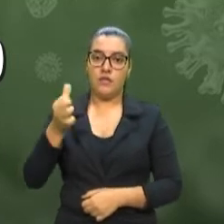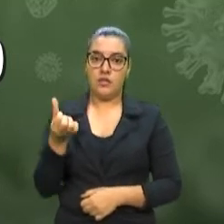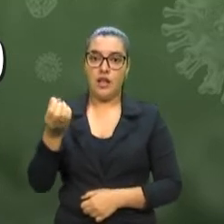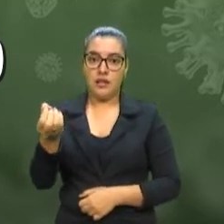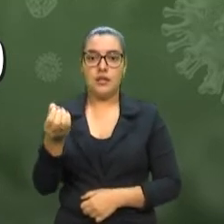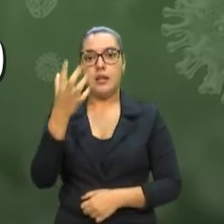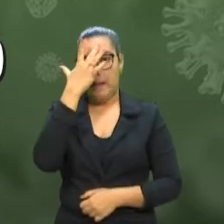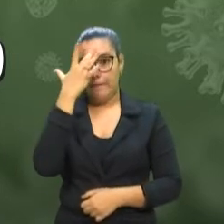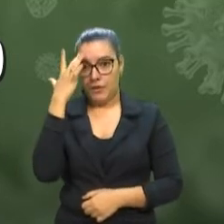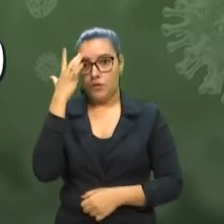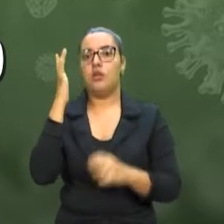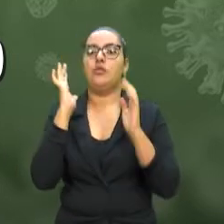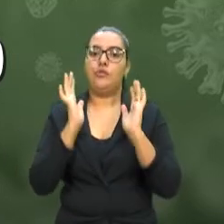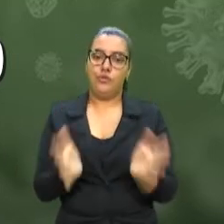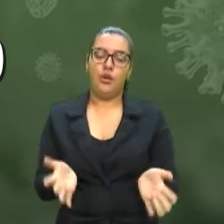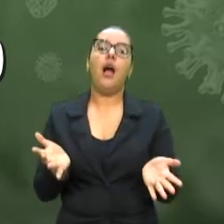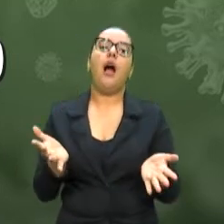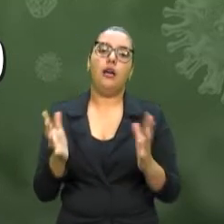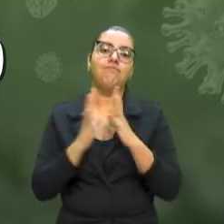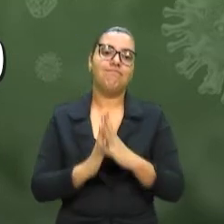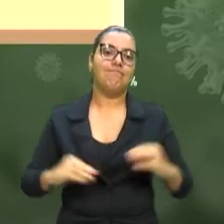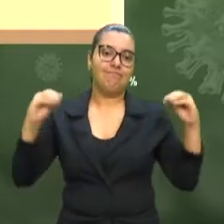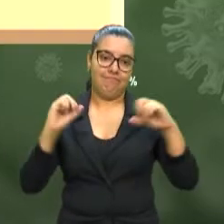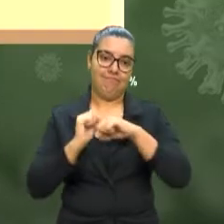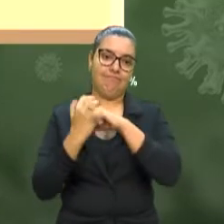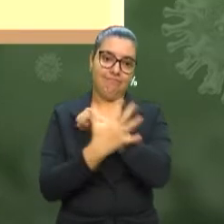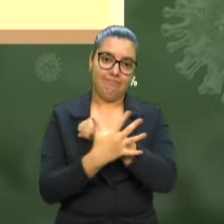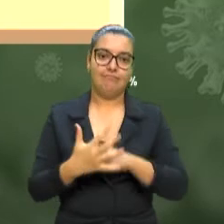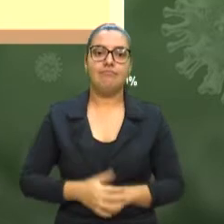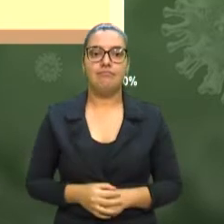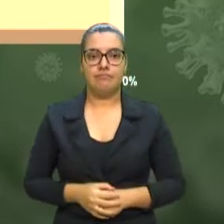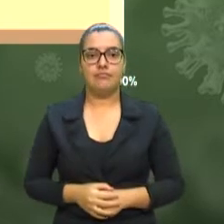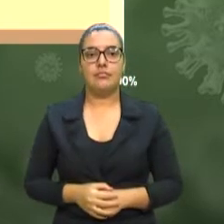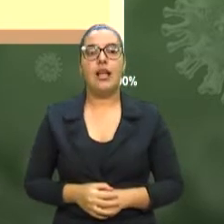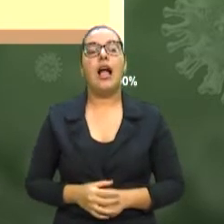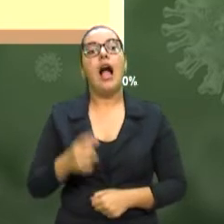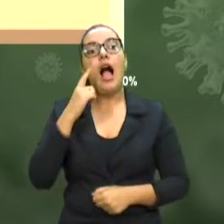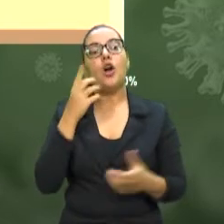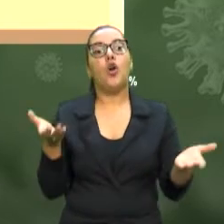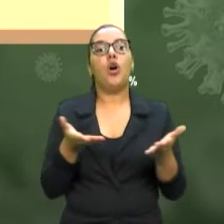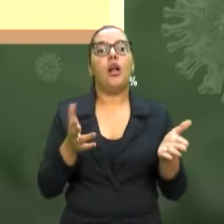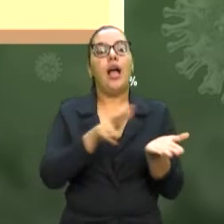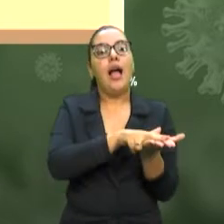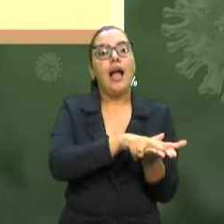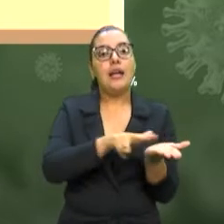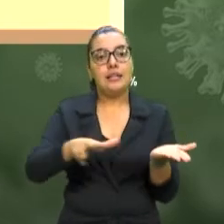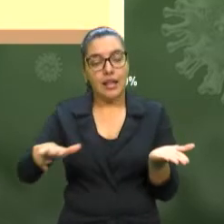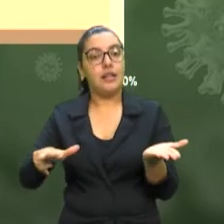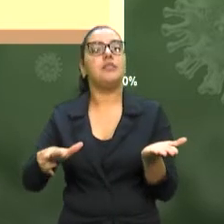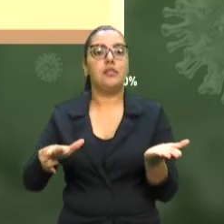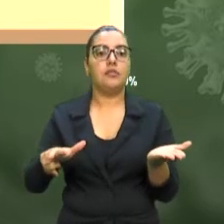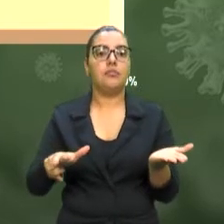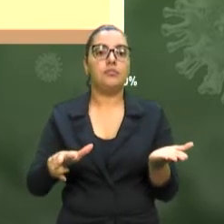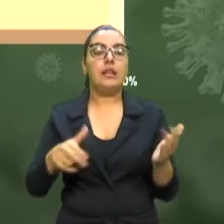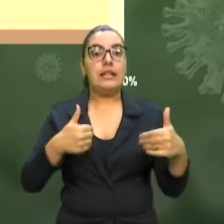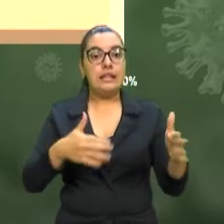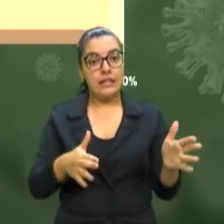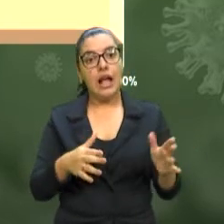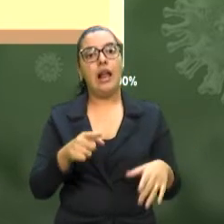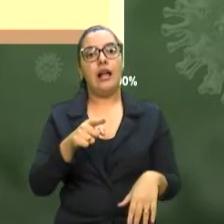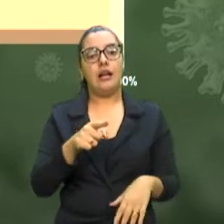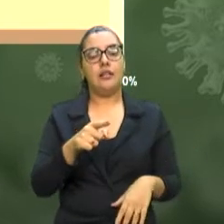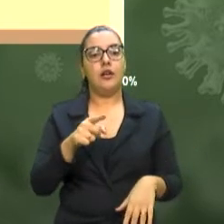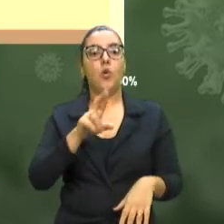617.960 pessoas conseguiram vencer o coronavírus. Com relação às internações, a taxa de ocupação nas UTIs do Ceará é